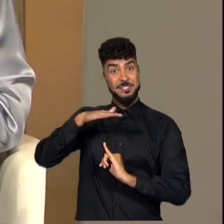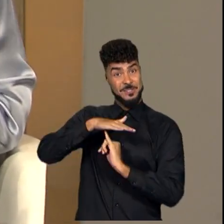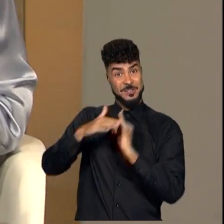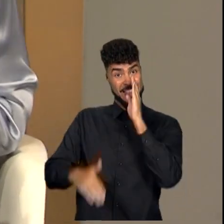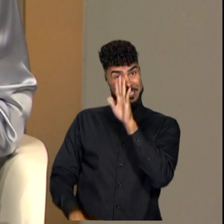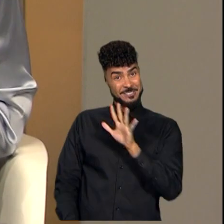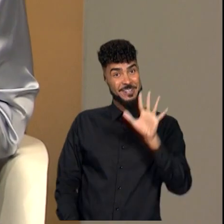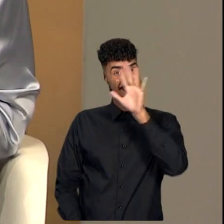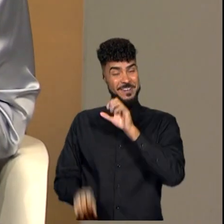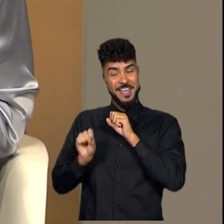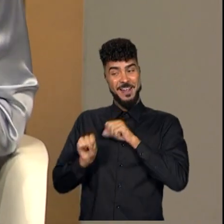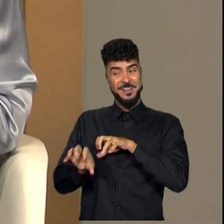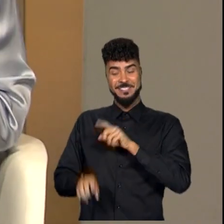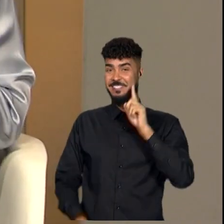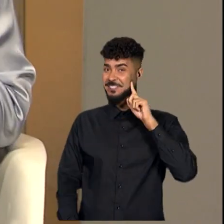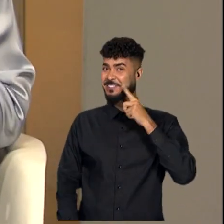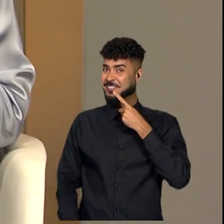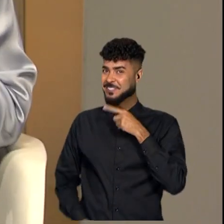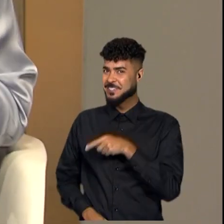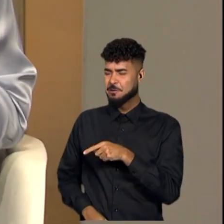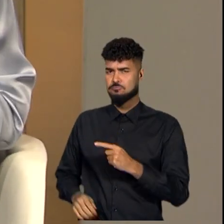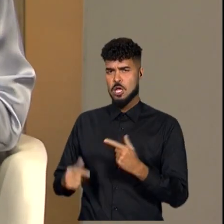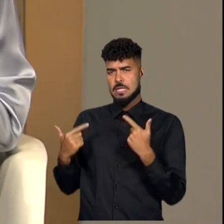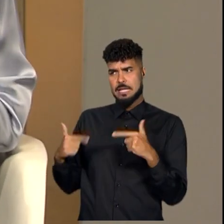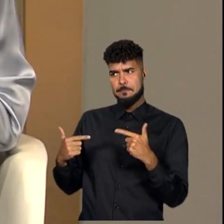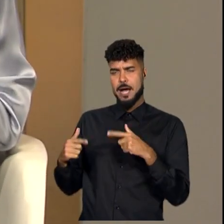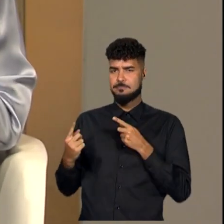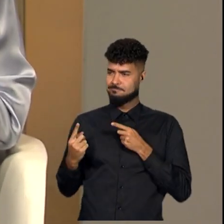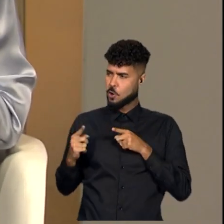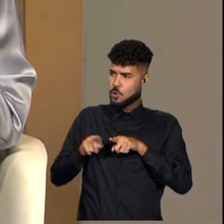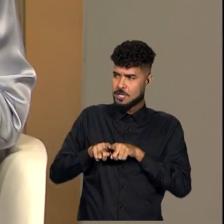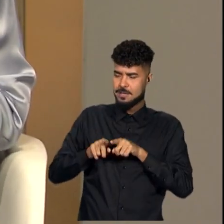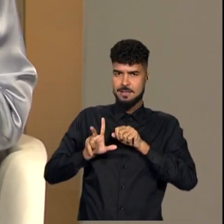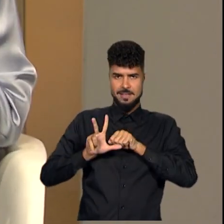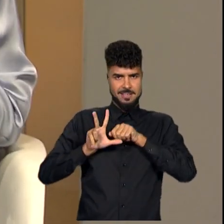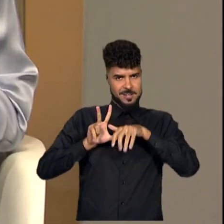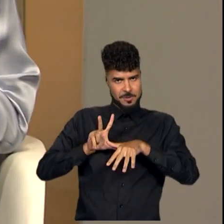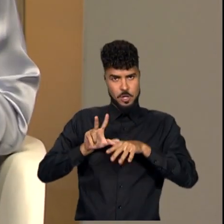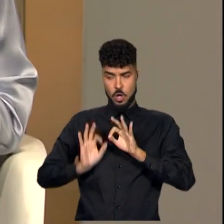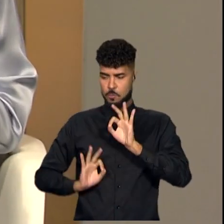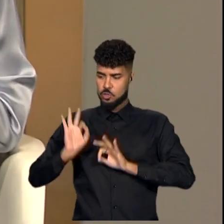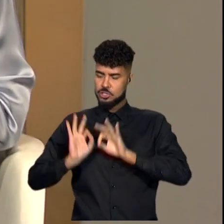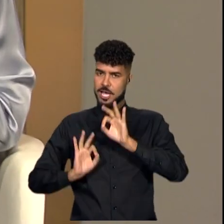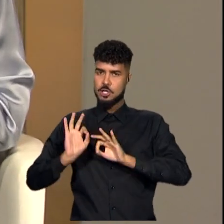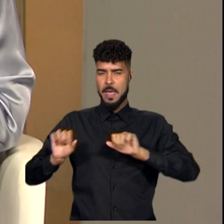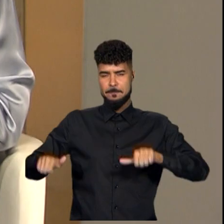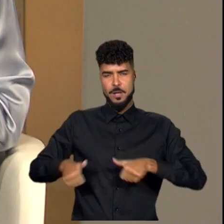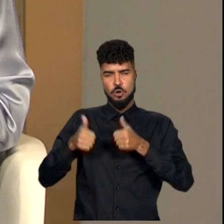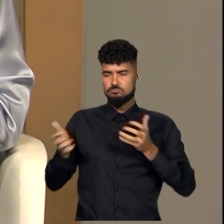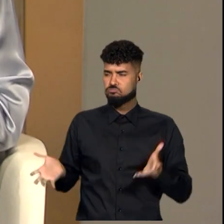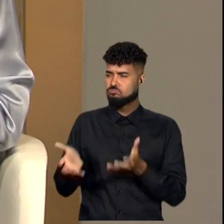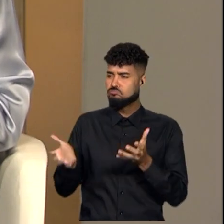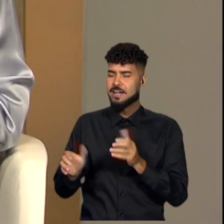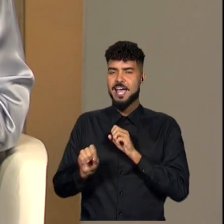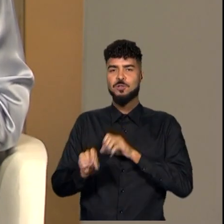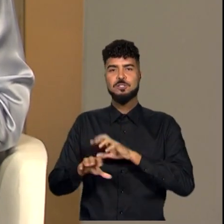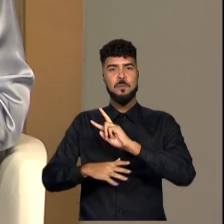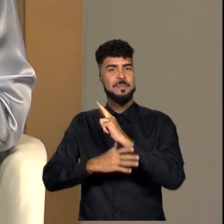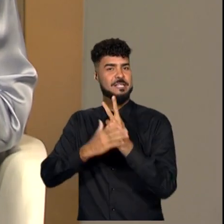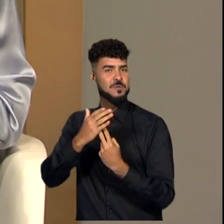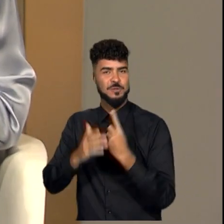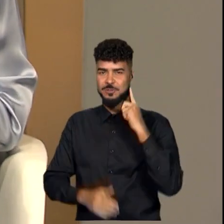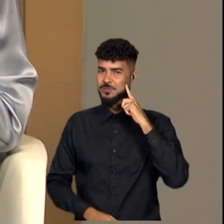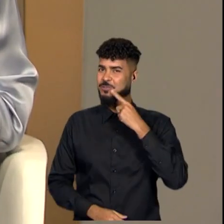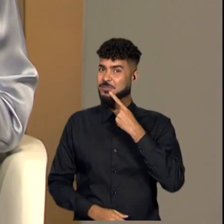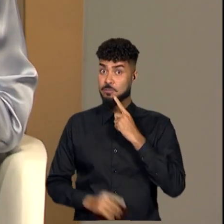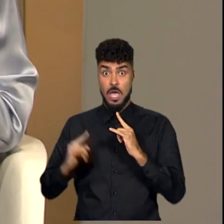de Educação de Surdos, que trabalha conosco nesse projeto aí de melhoria da implementação da educação bilíngue de surdos.